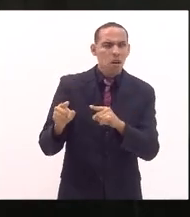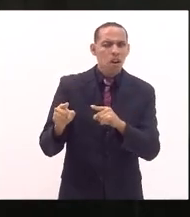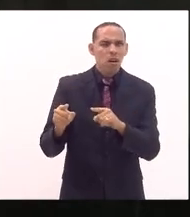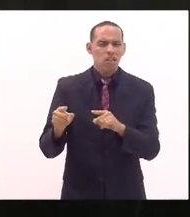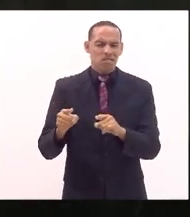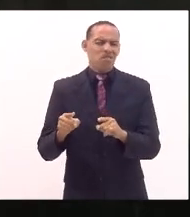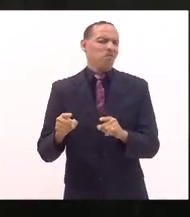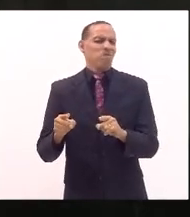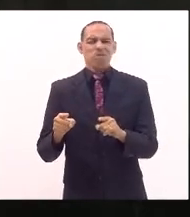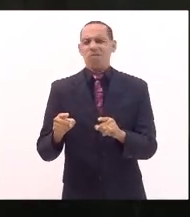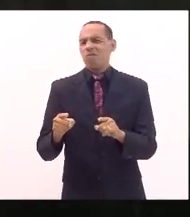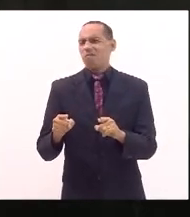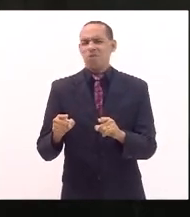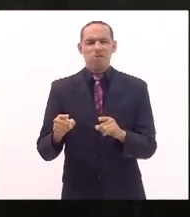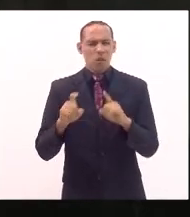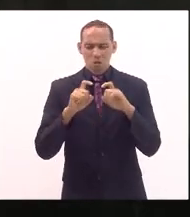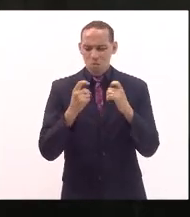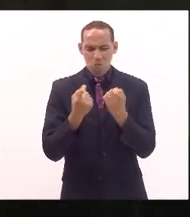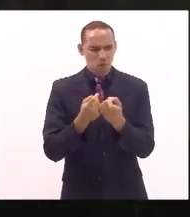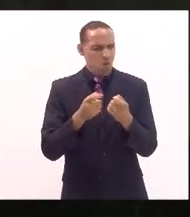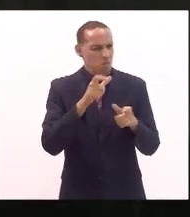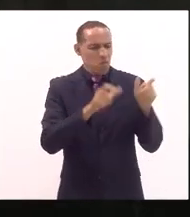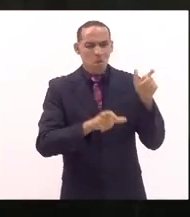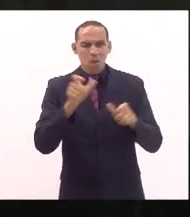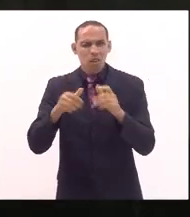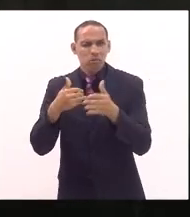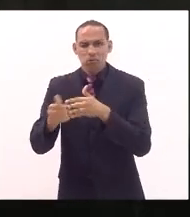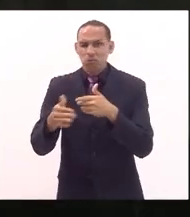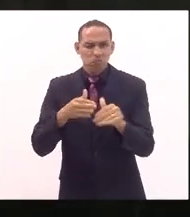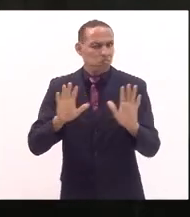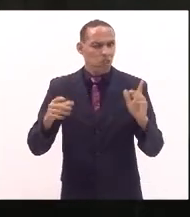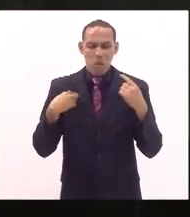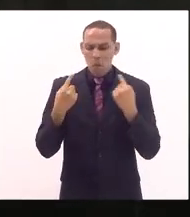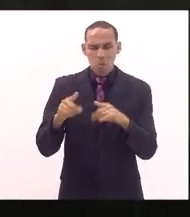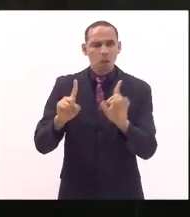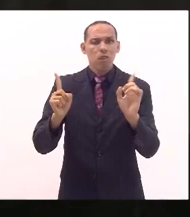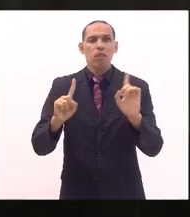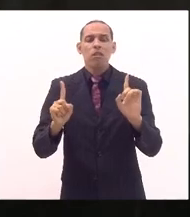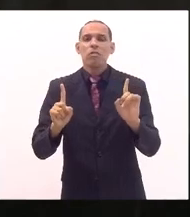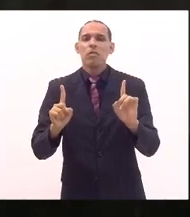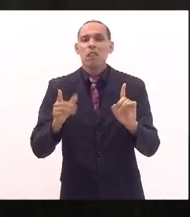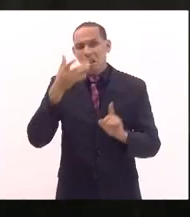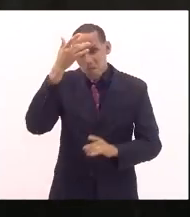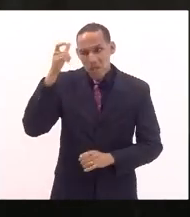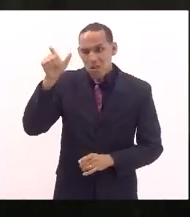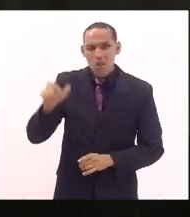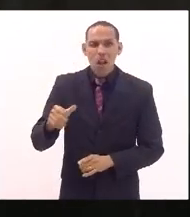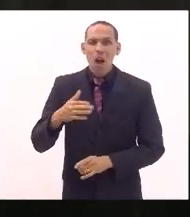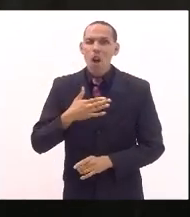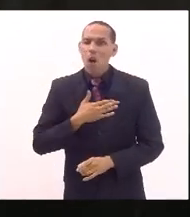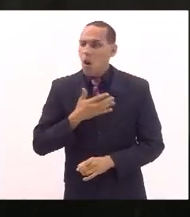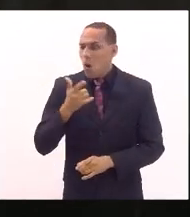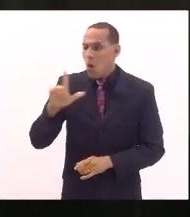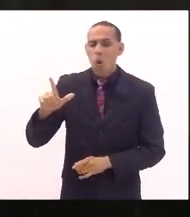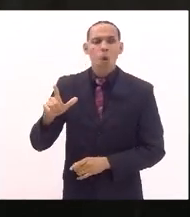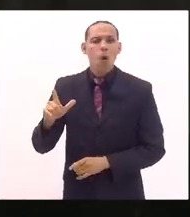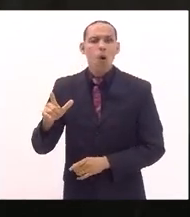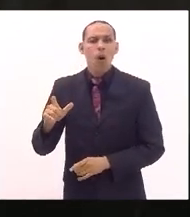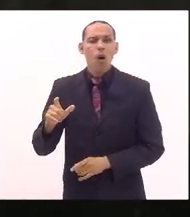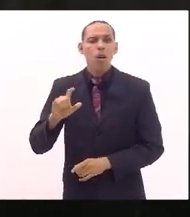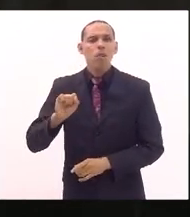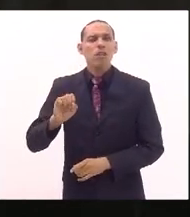a orientação sexual de quem quer que seja e se uma pessoa gosta da outra do mesmo